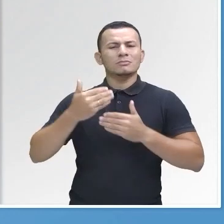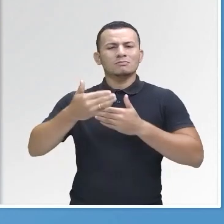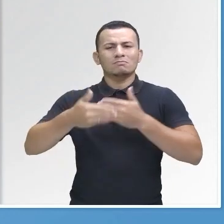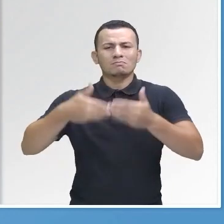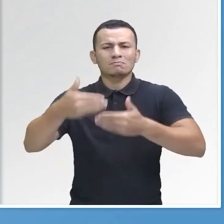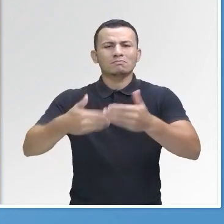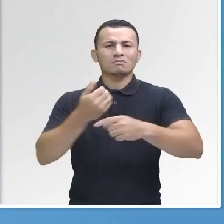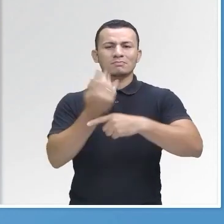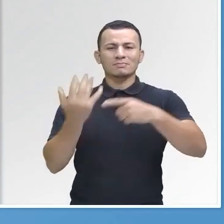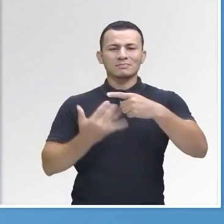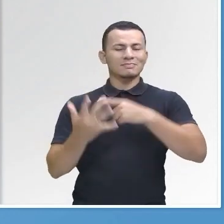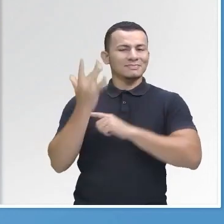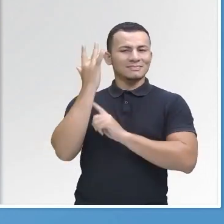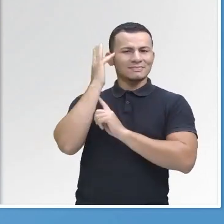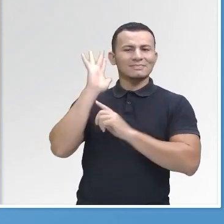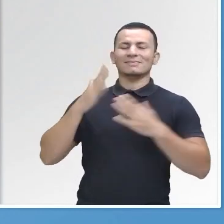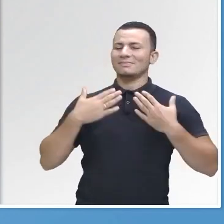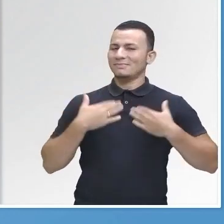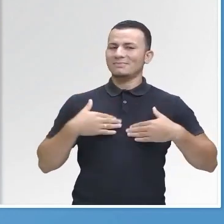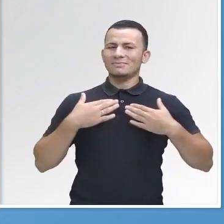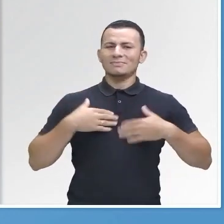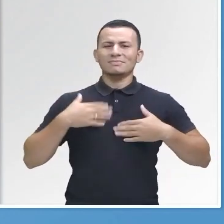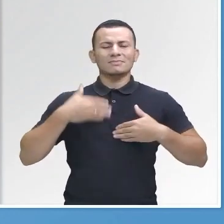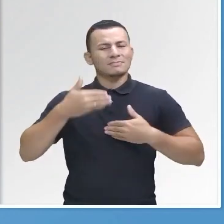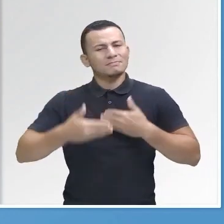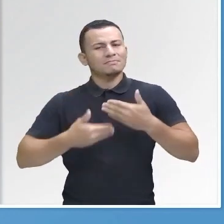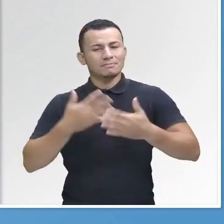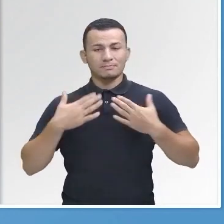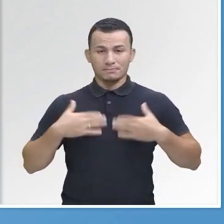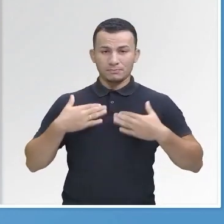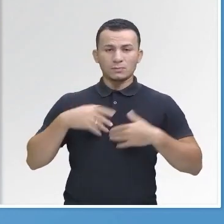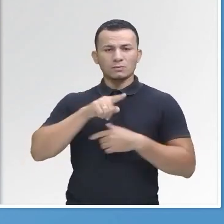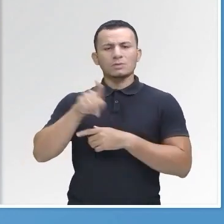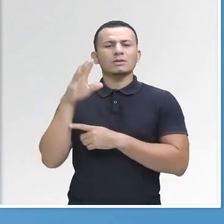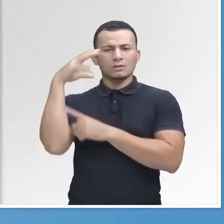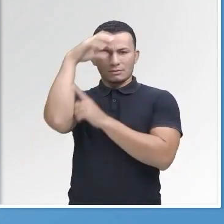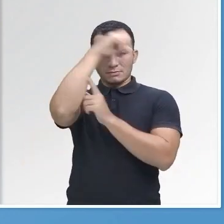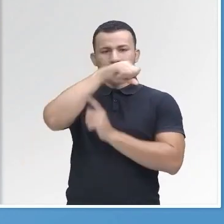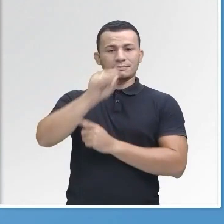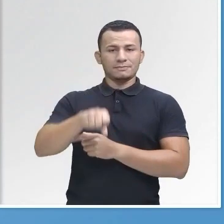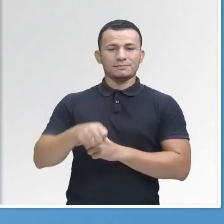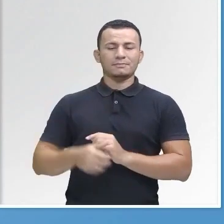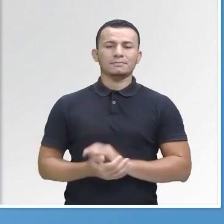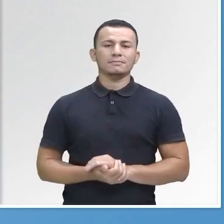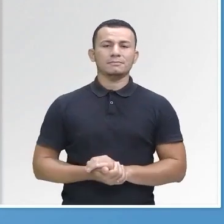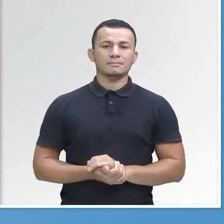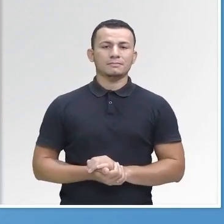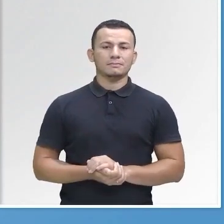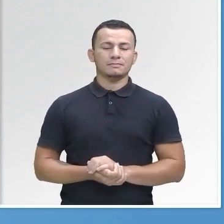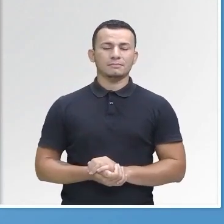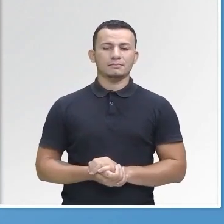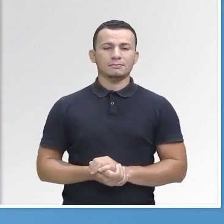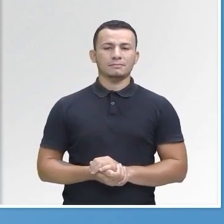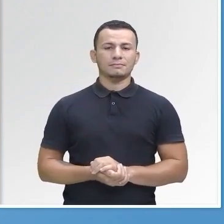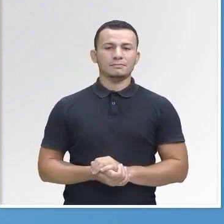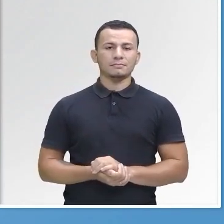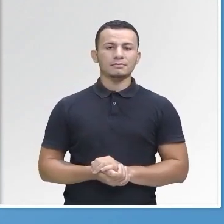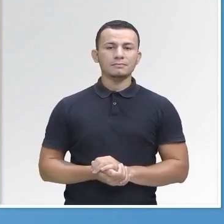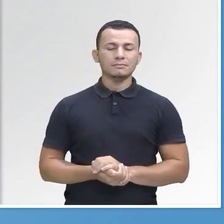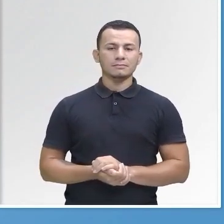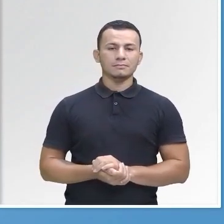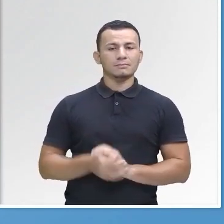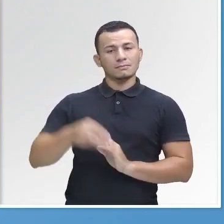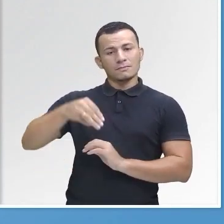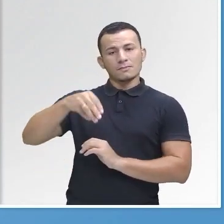Tem problema não, vamos resolver tudo agora, devagarinho, com calma, você vai entender, tá certo? Então, de olho na tela.